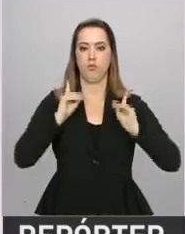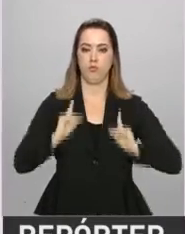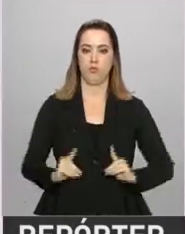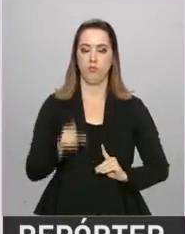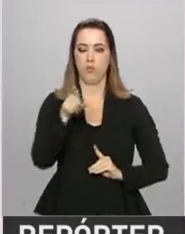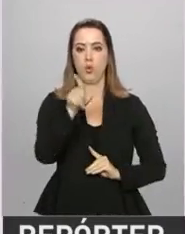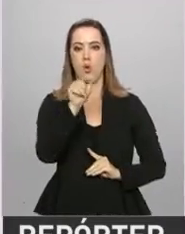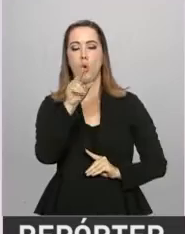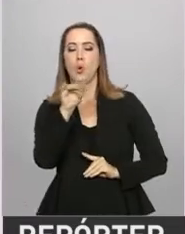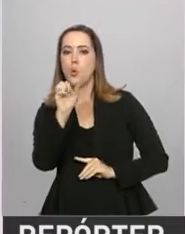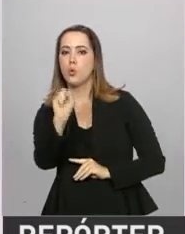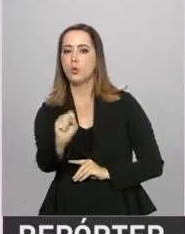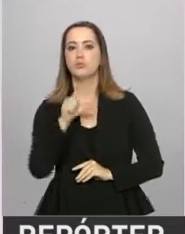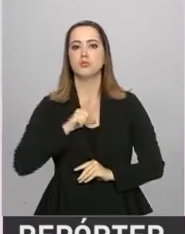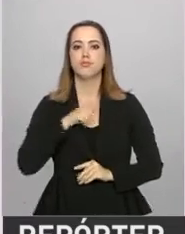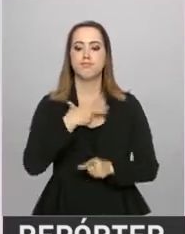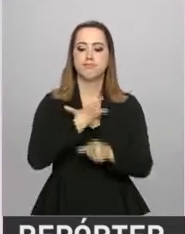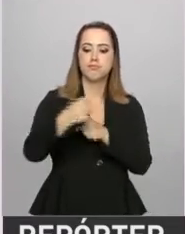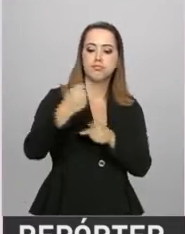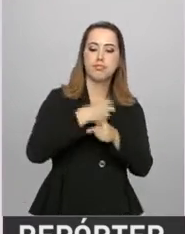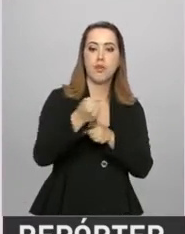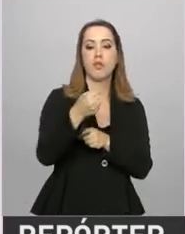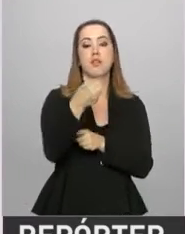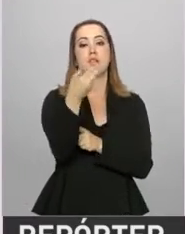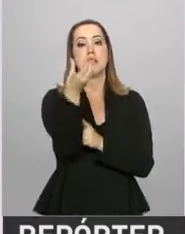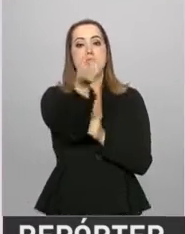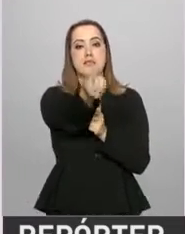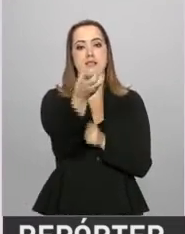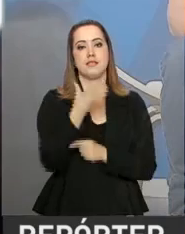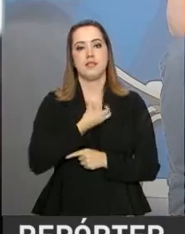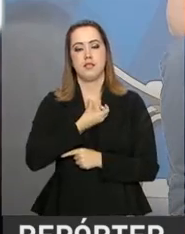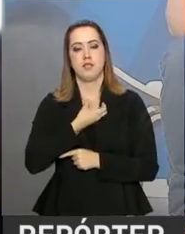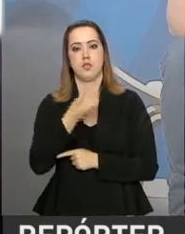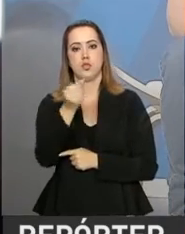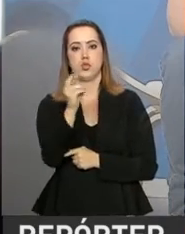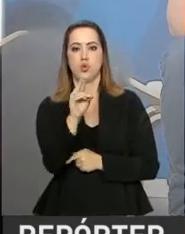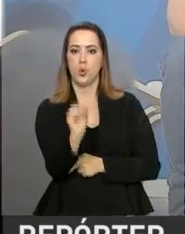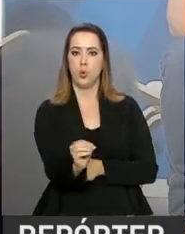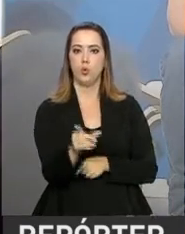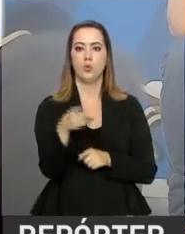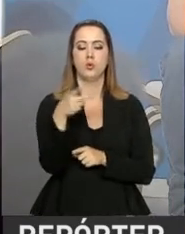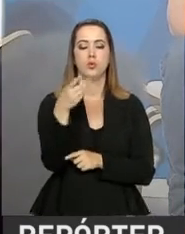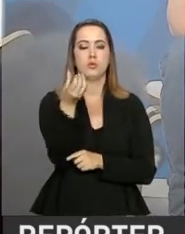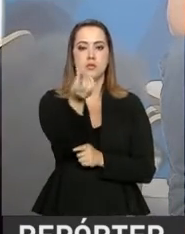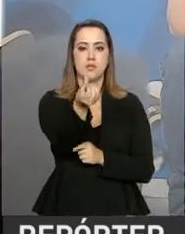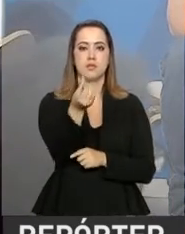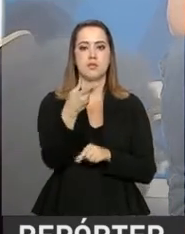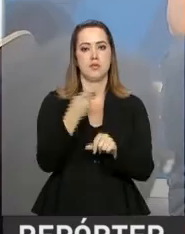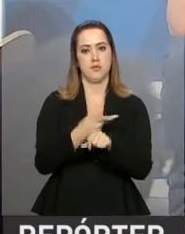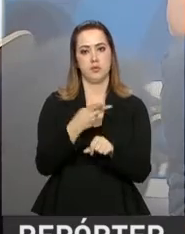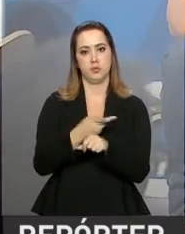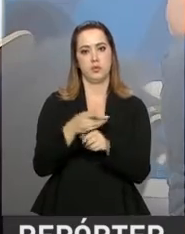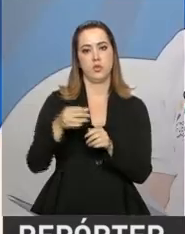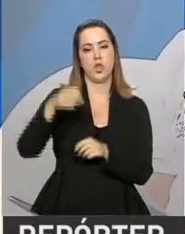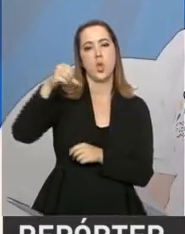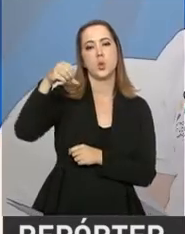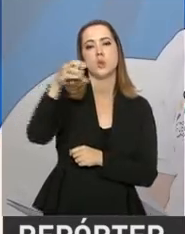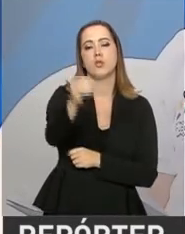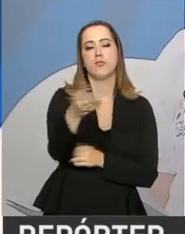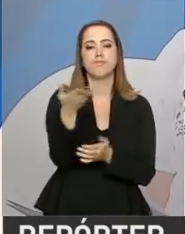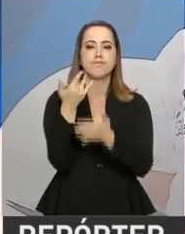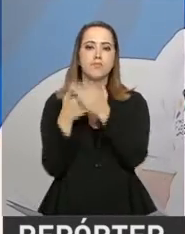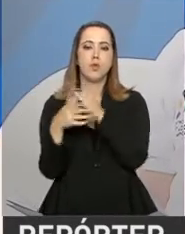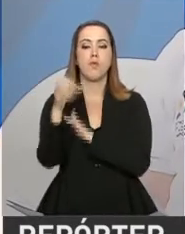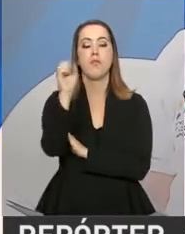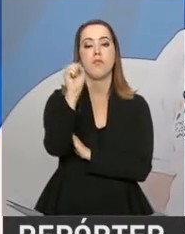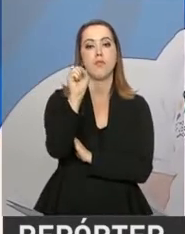Luiz Cláudio faturou 6 medalhas de ouro e 3 de prata em Paralimpíadas nos anos 80 e 90, nas provas